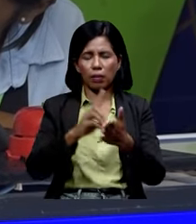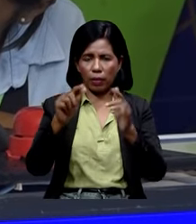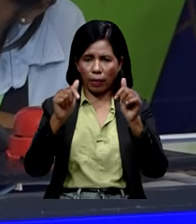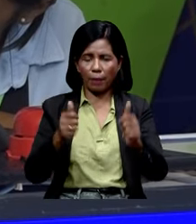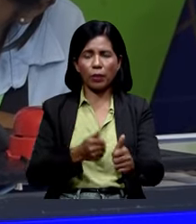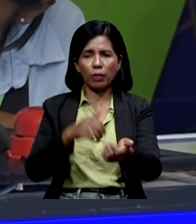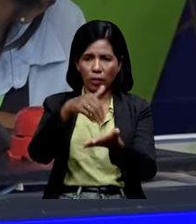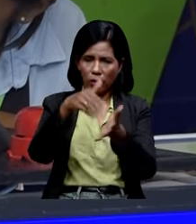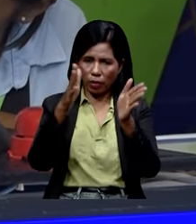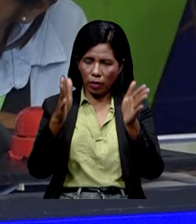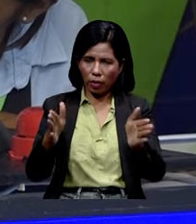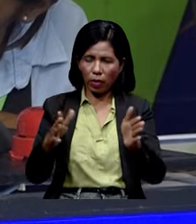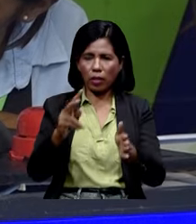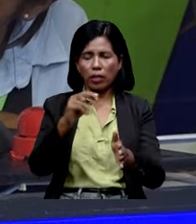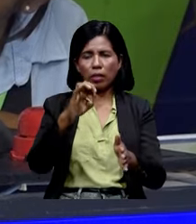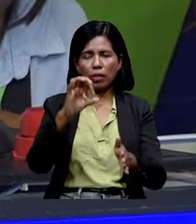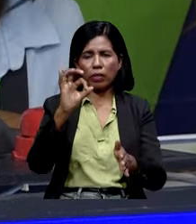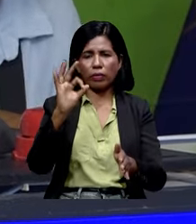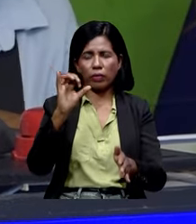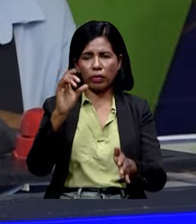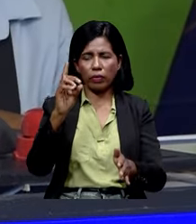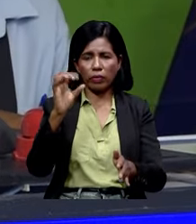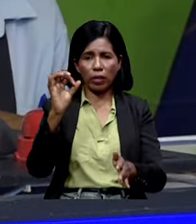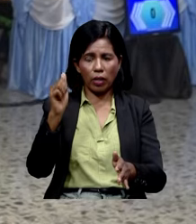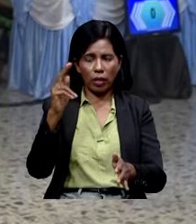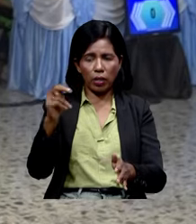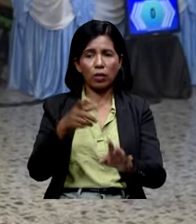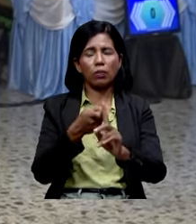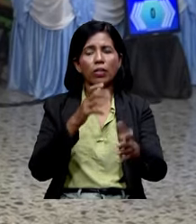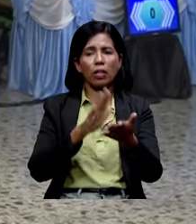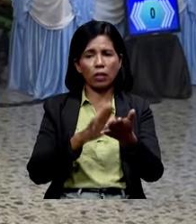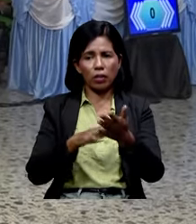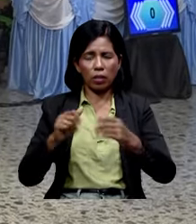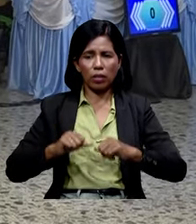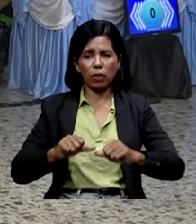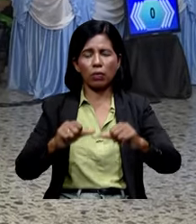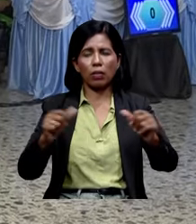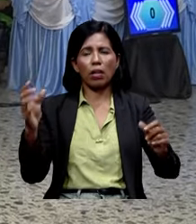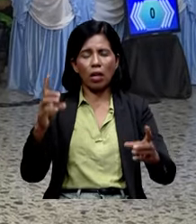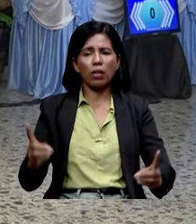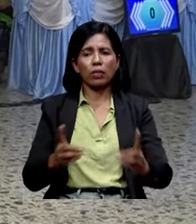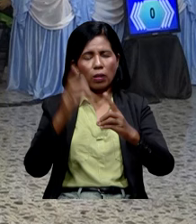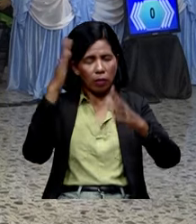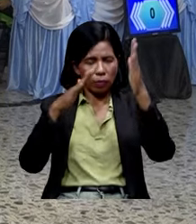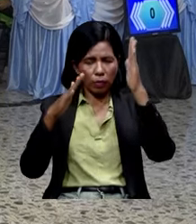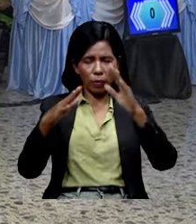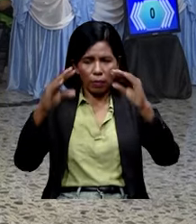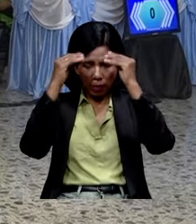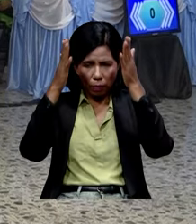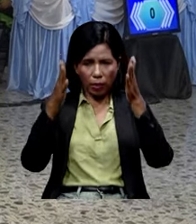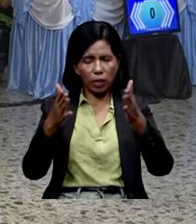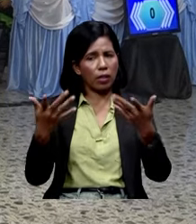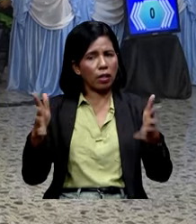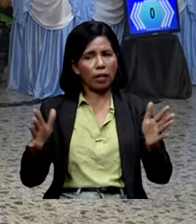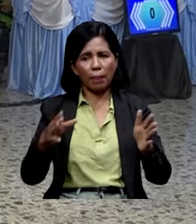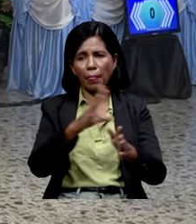eres estudante Nififania Soares, o si Escola Calixia, se continua em frente a problema menos professor, tamané foi